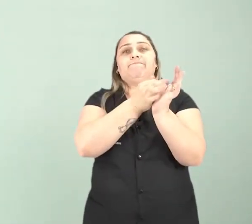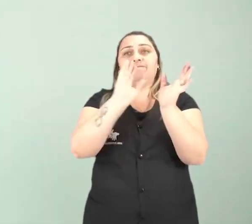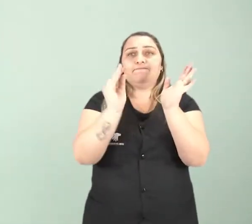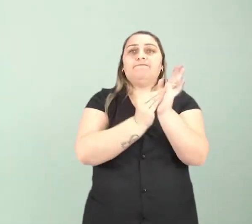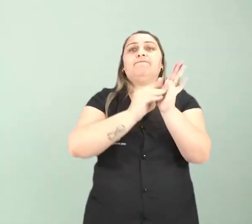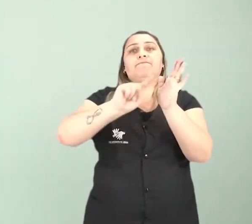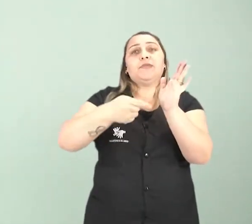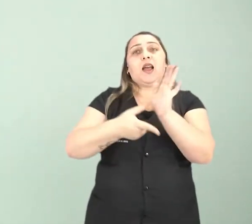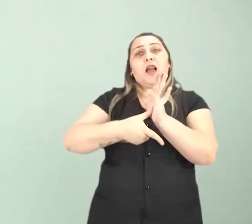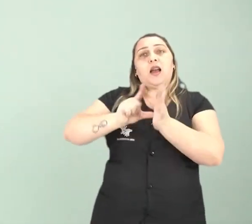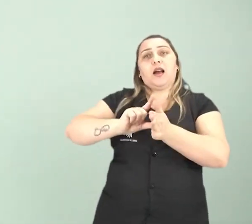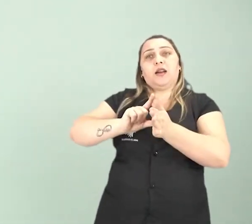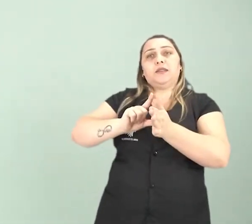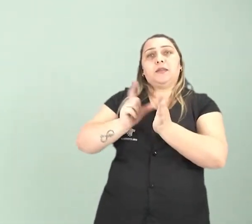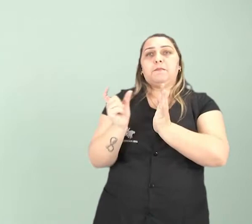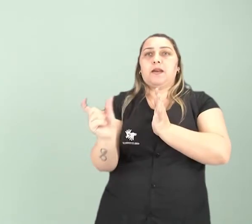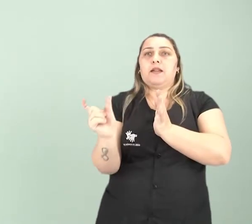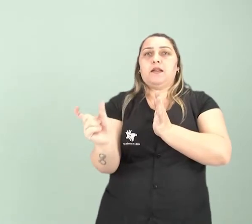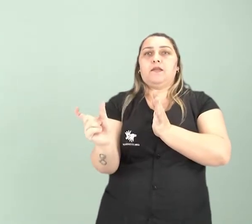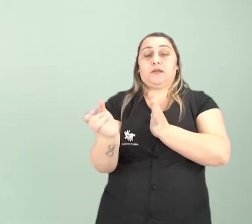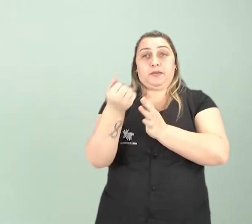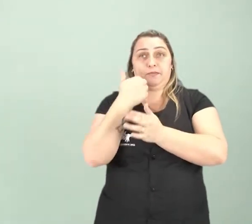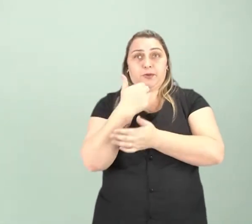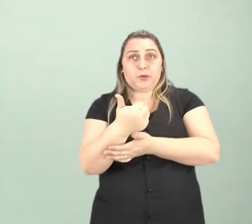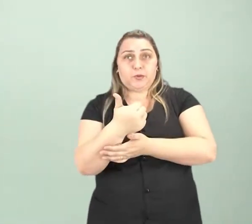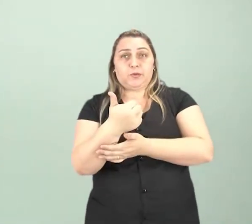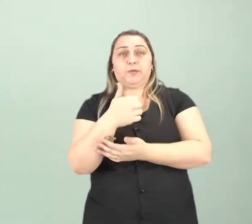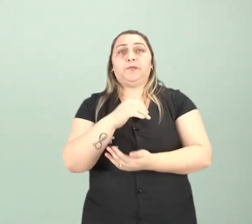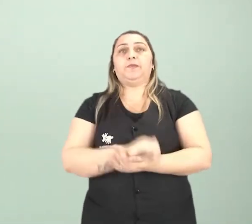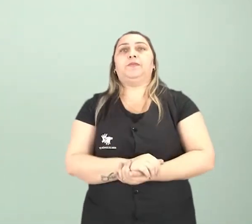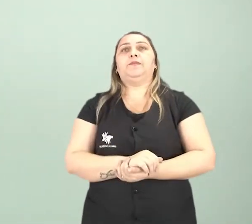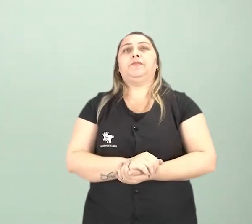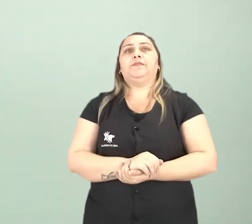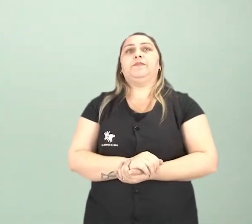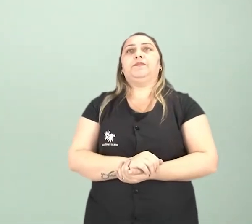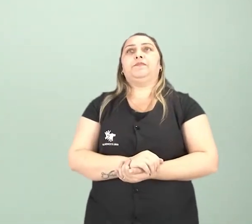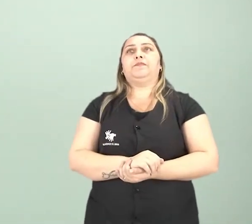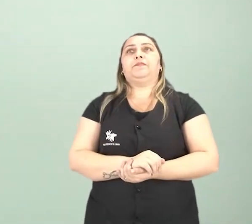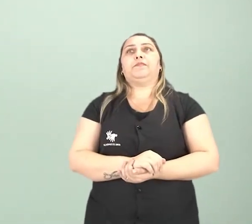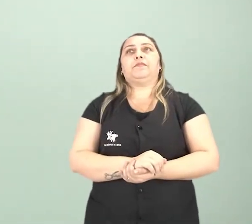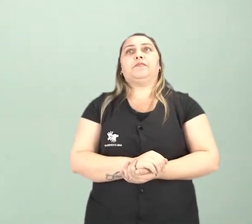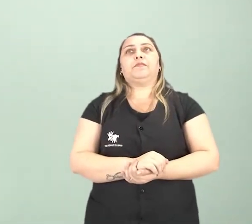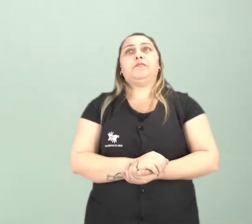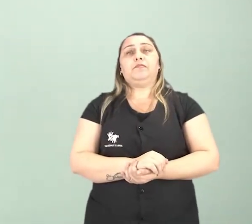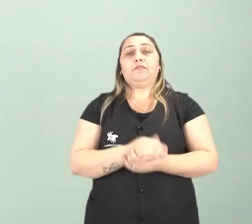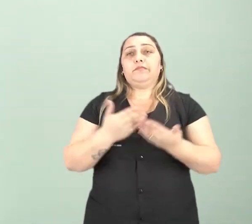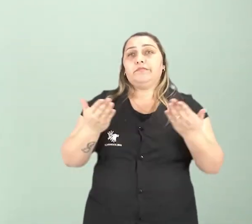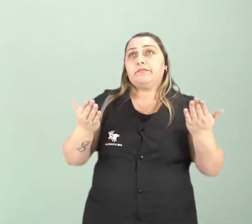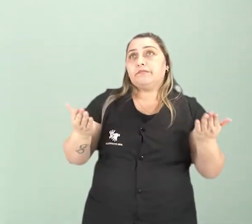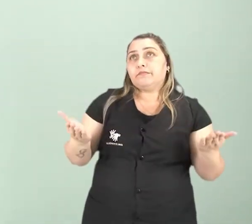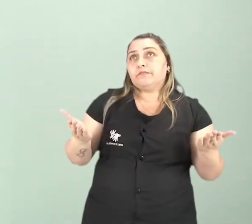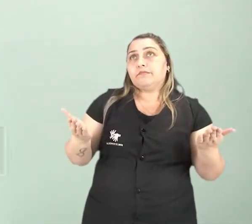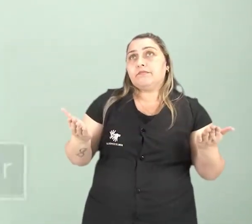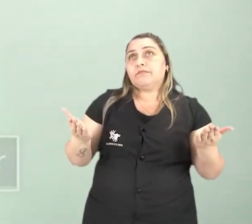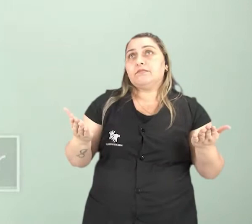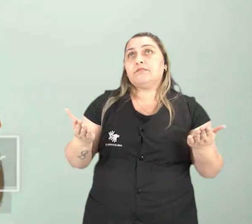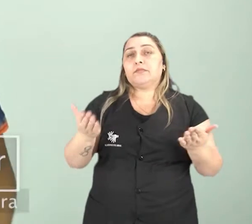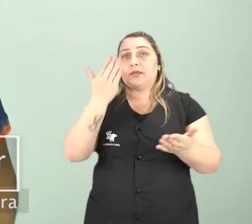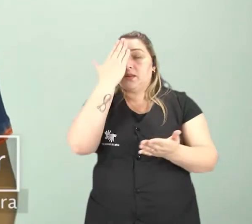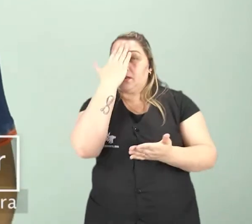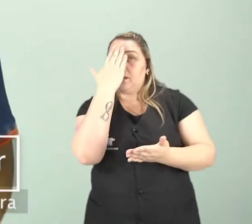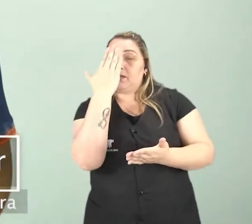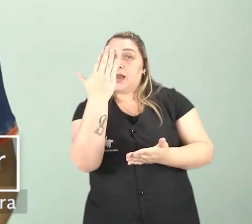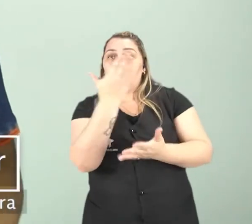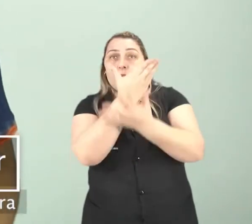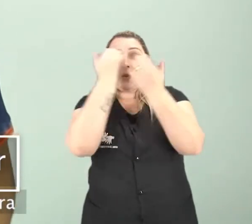coloco a vírgula antes dessa palavra, tá bom? Então, é isso, tá? Muito